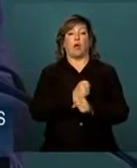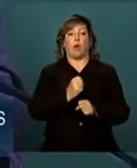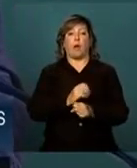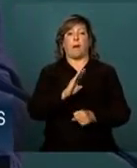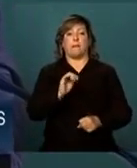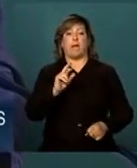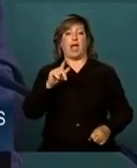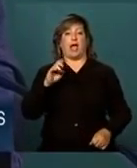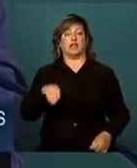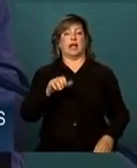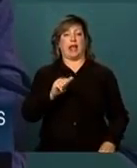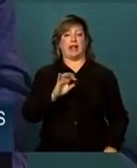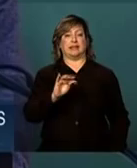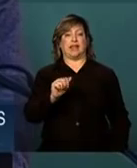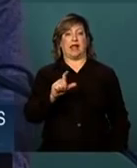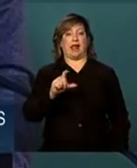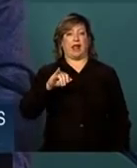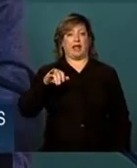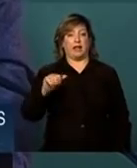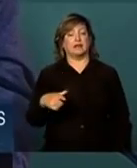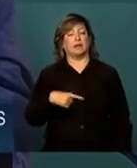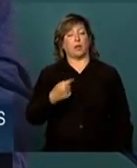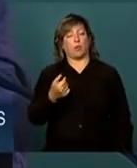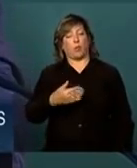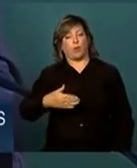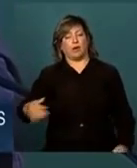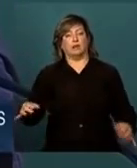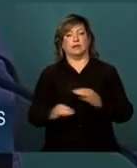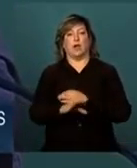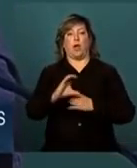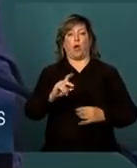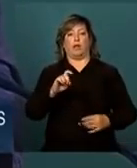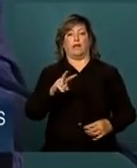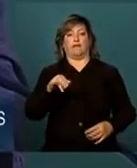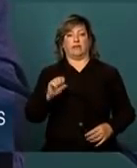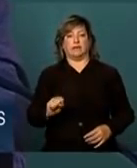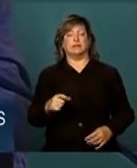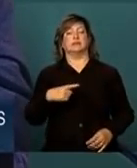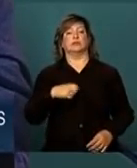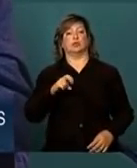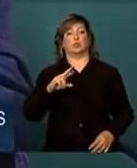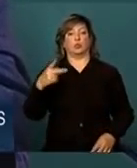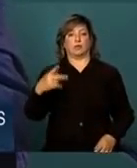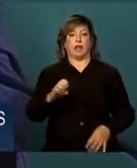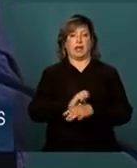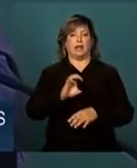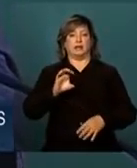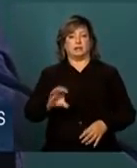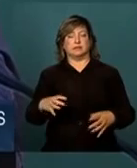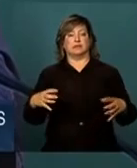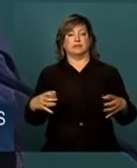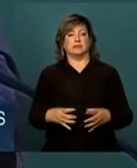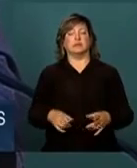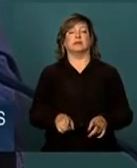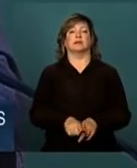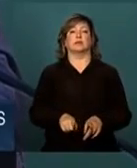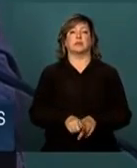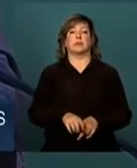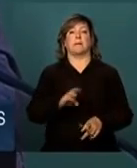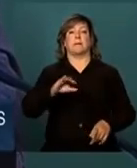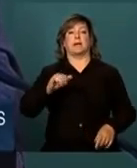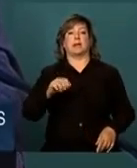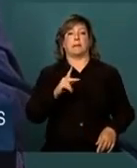barragem Atalaia, que está em processo de conclusão pela Codevasf, no sul do estado, na bacia do Gurgueia, barragem Tinguis, na bacia